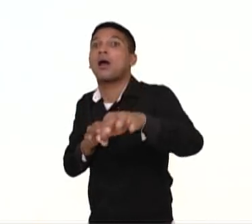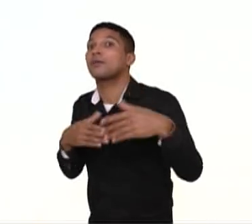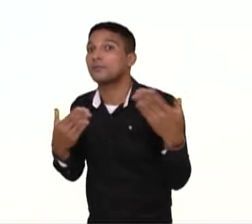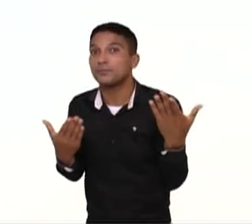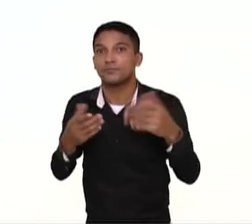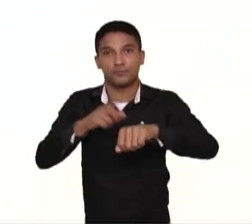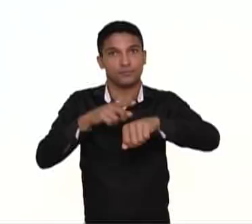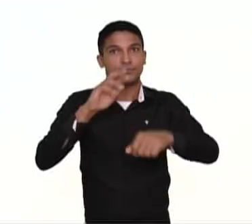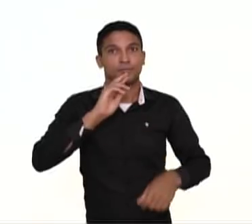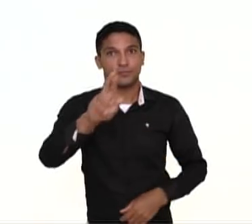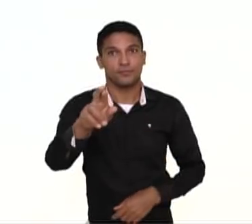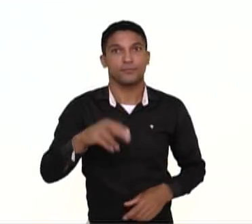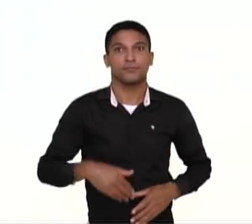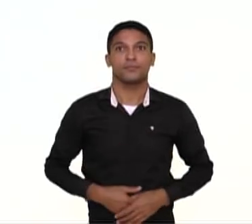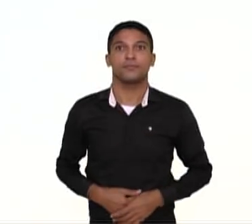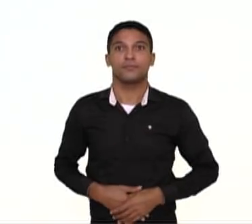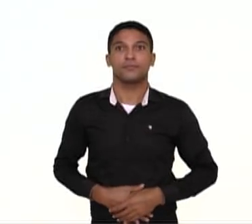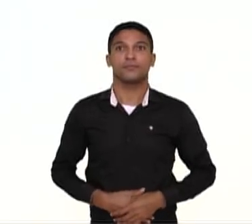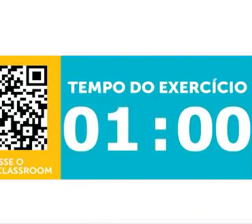voltamos.